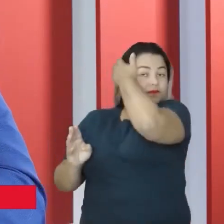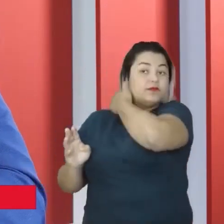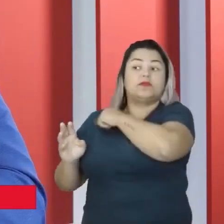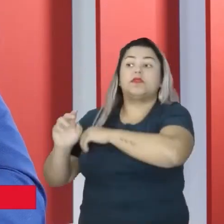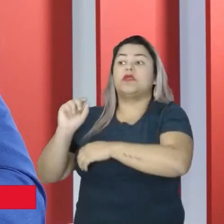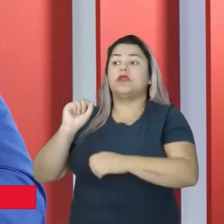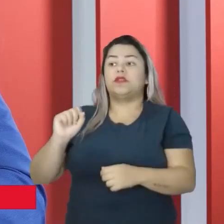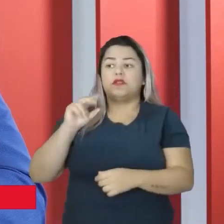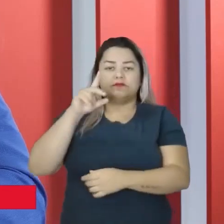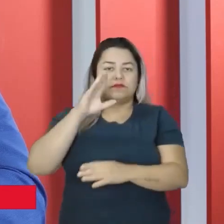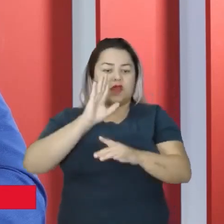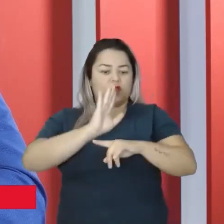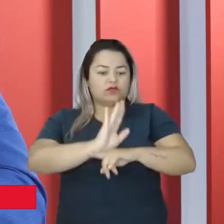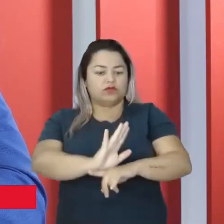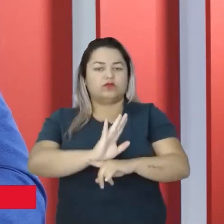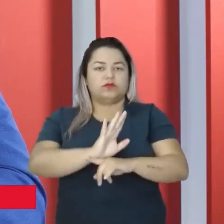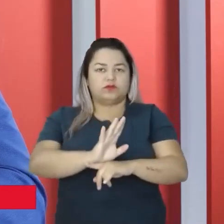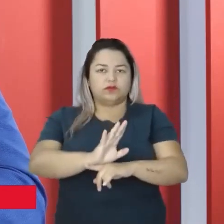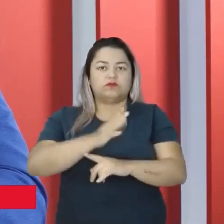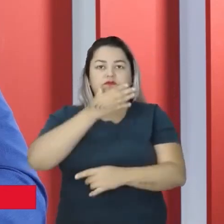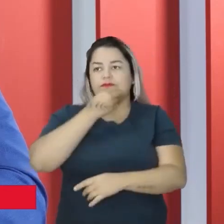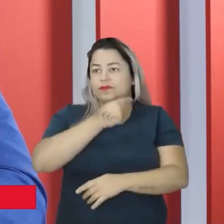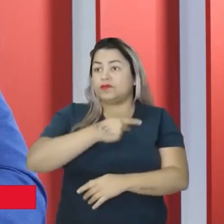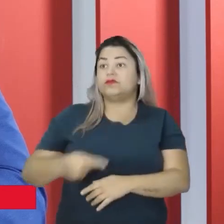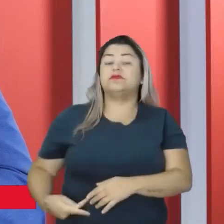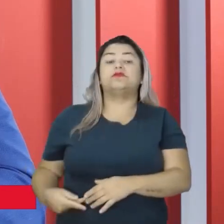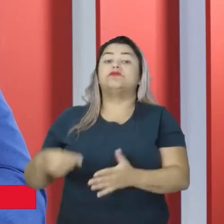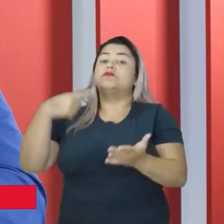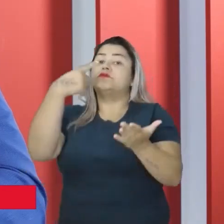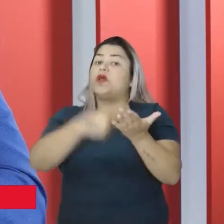ajudante de ordem do presidente, ele cumpria a ordem de quem?